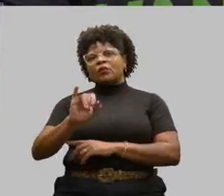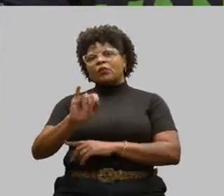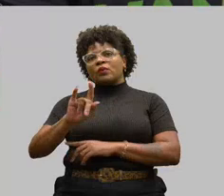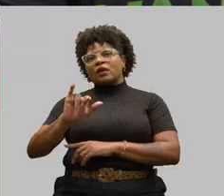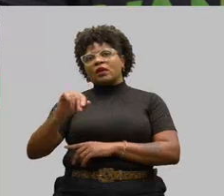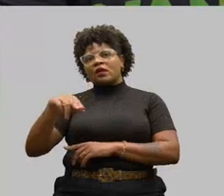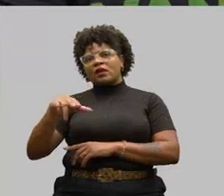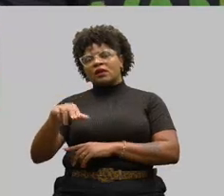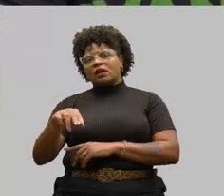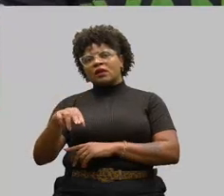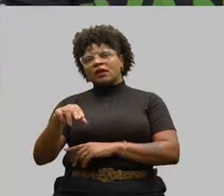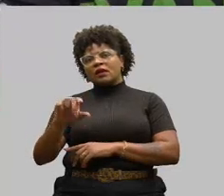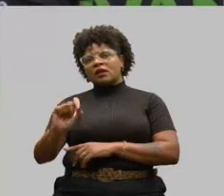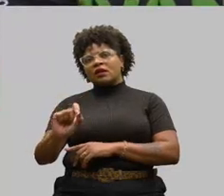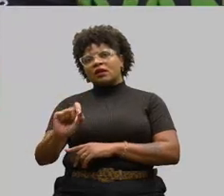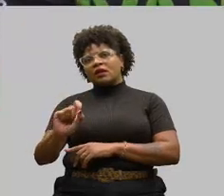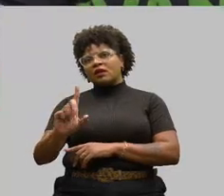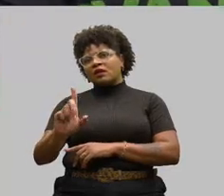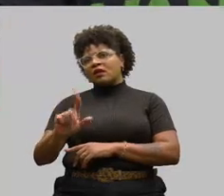eu